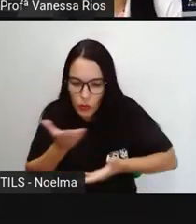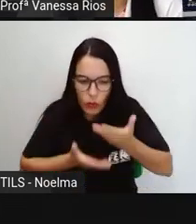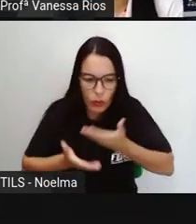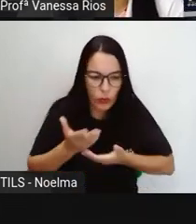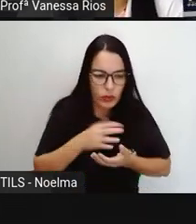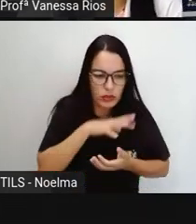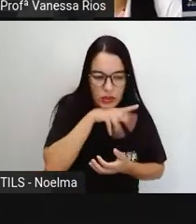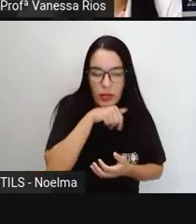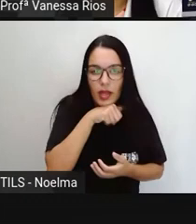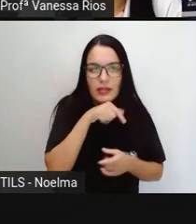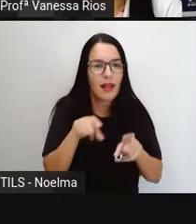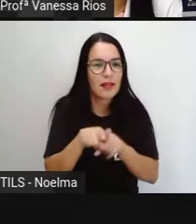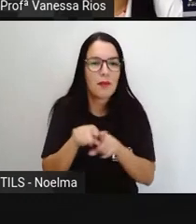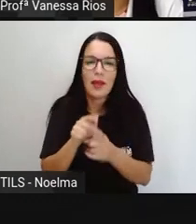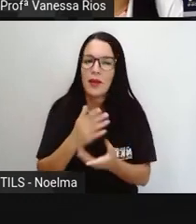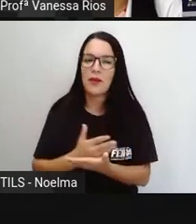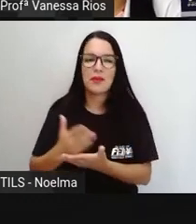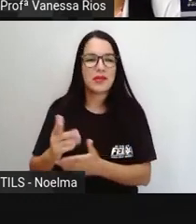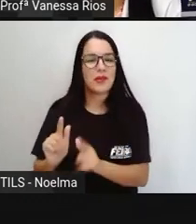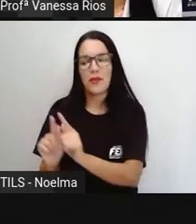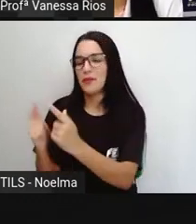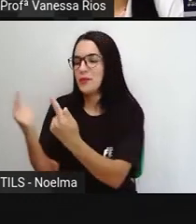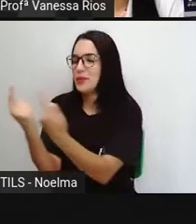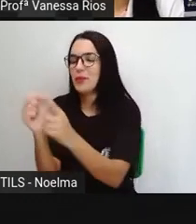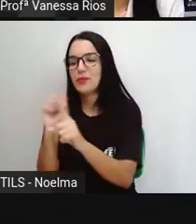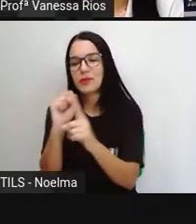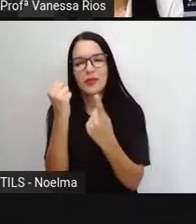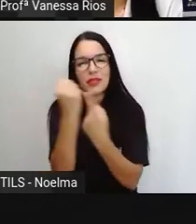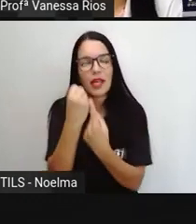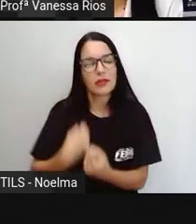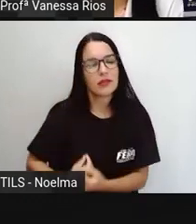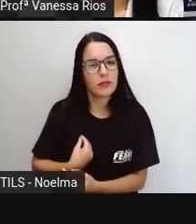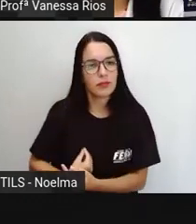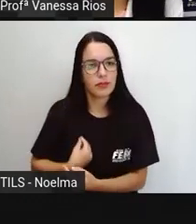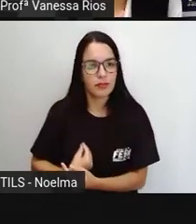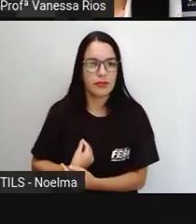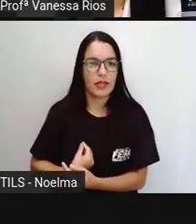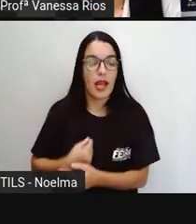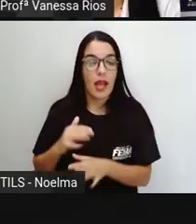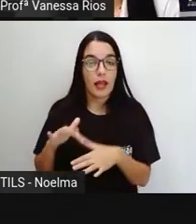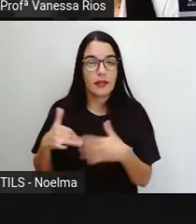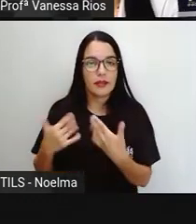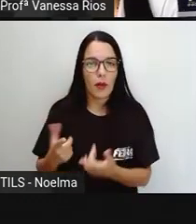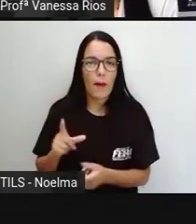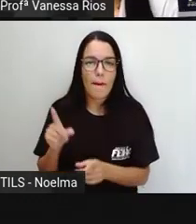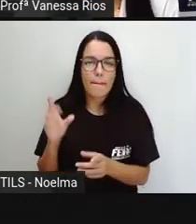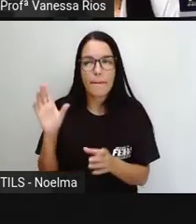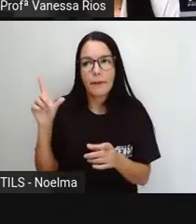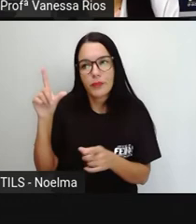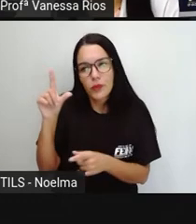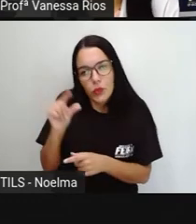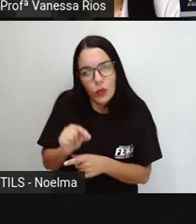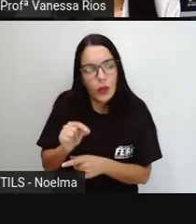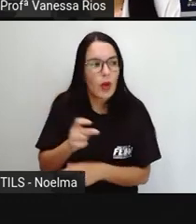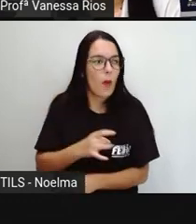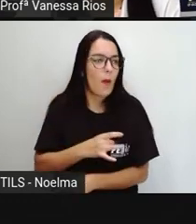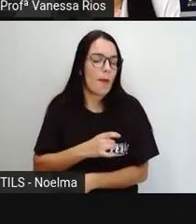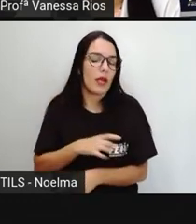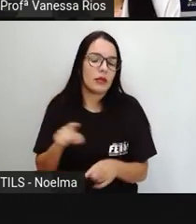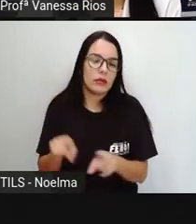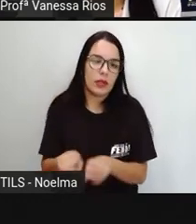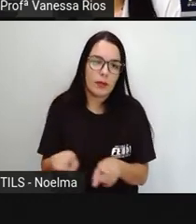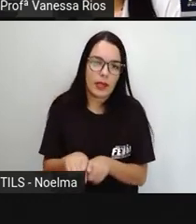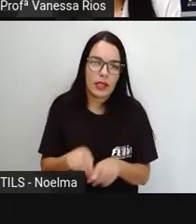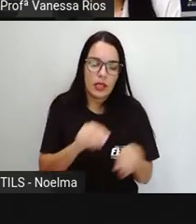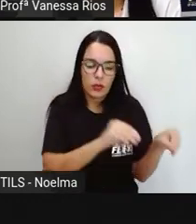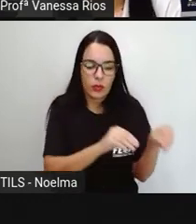essas interferências da própria natureza já eram diminuídas e promovia ali para os grupos